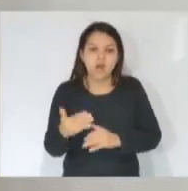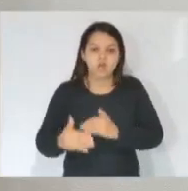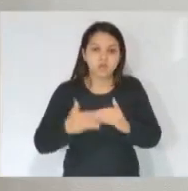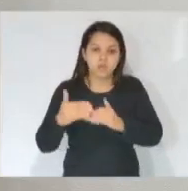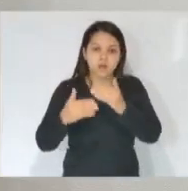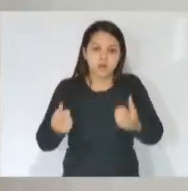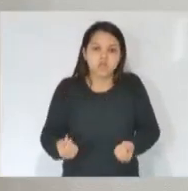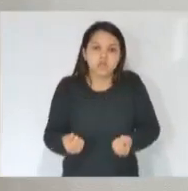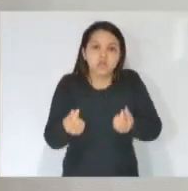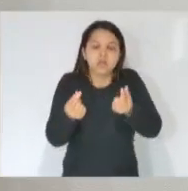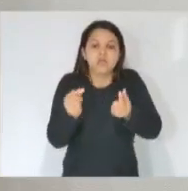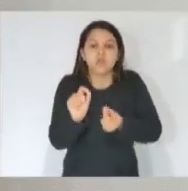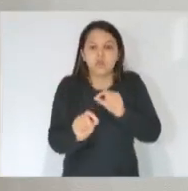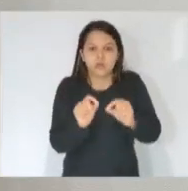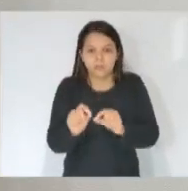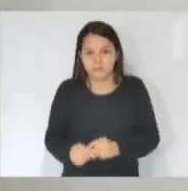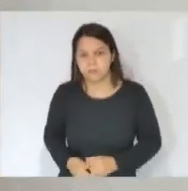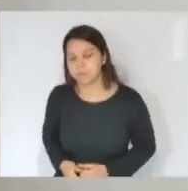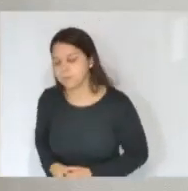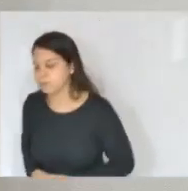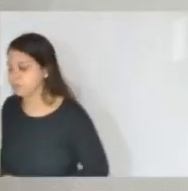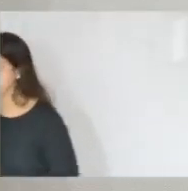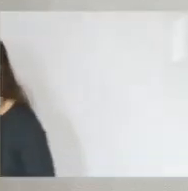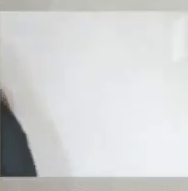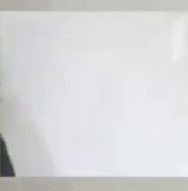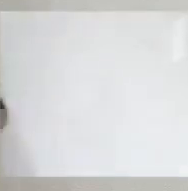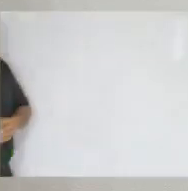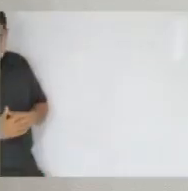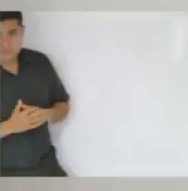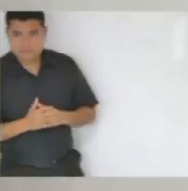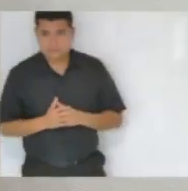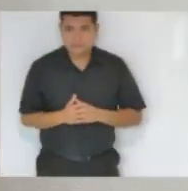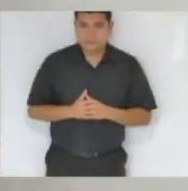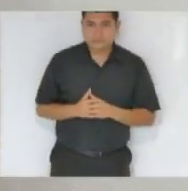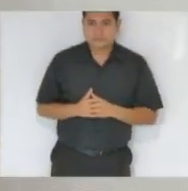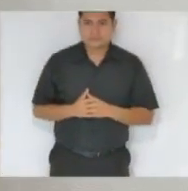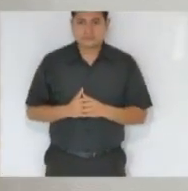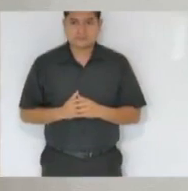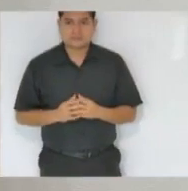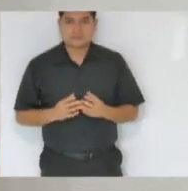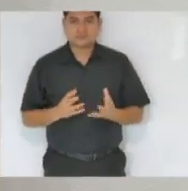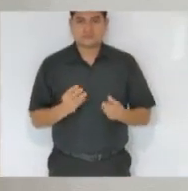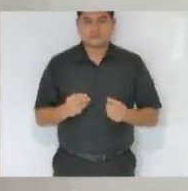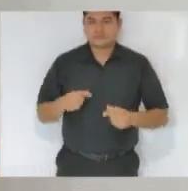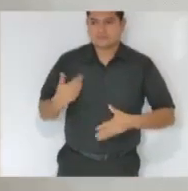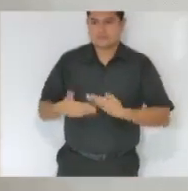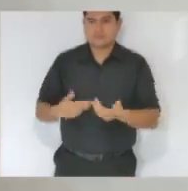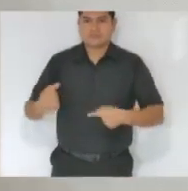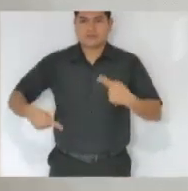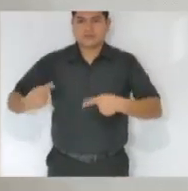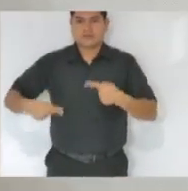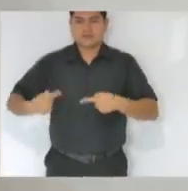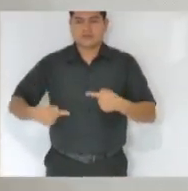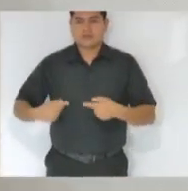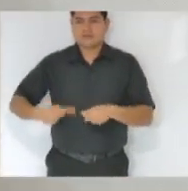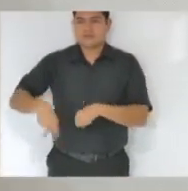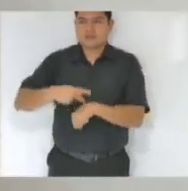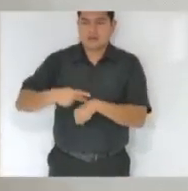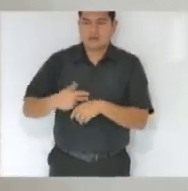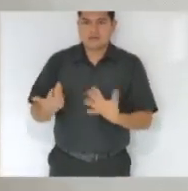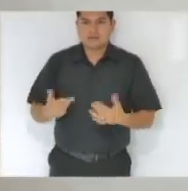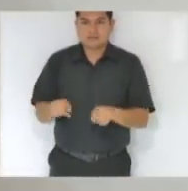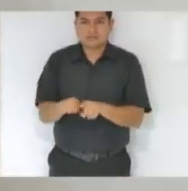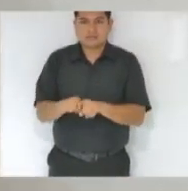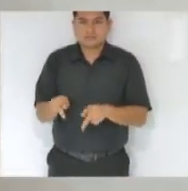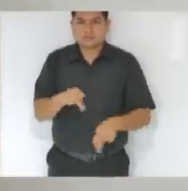das nações. Por muito tempo se debateu isso, e sobre o que faz um país e seu povo ser